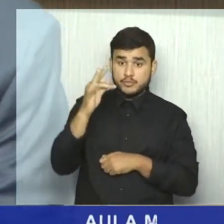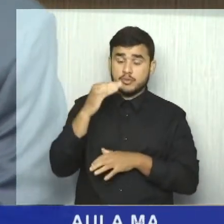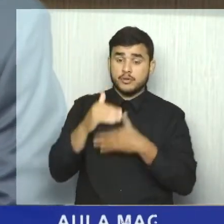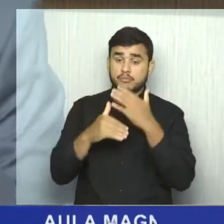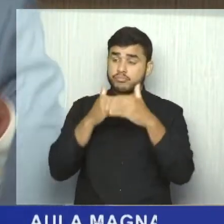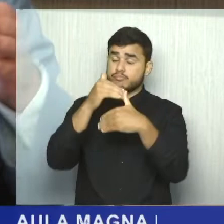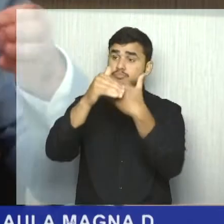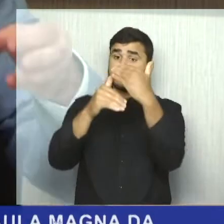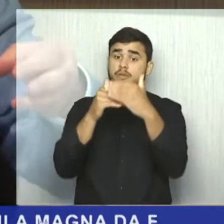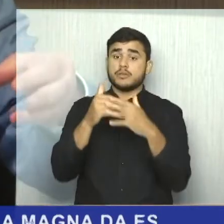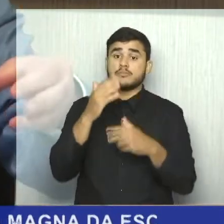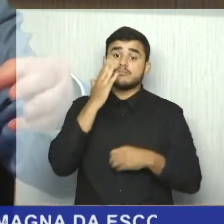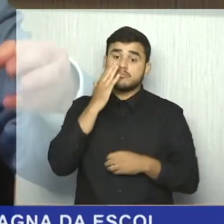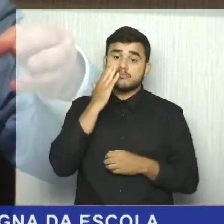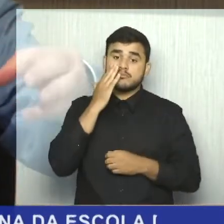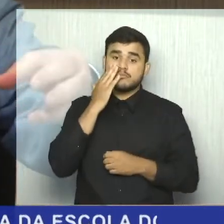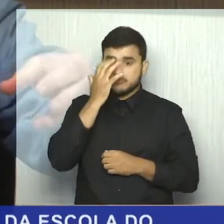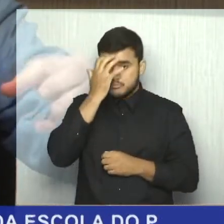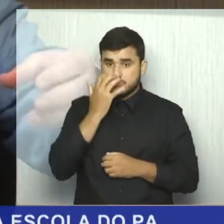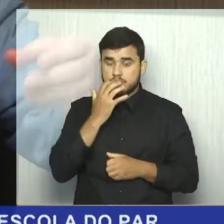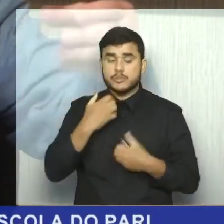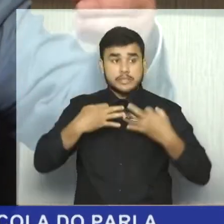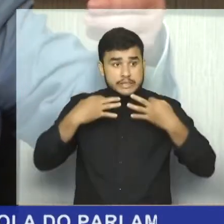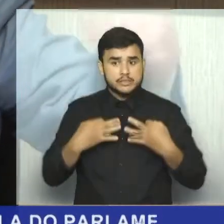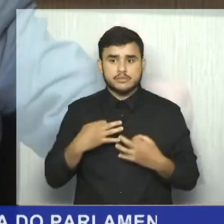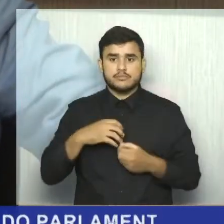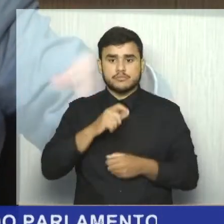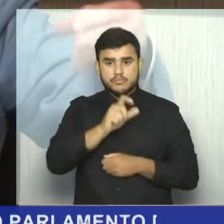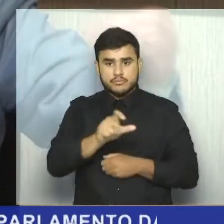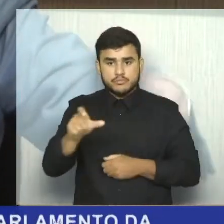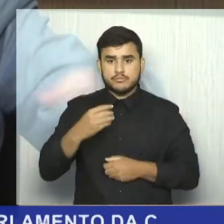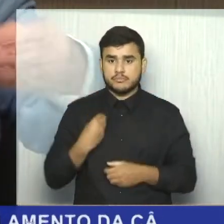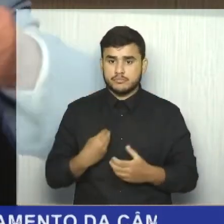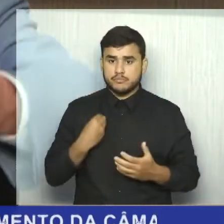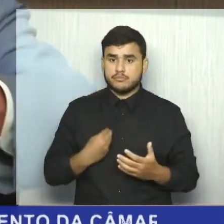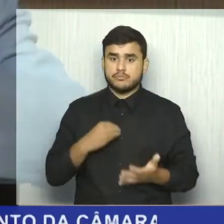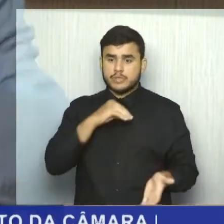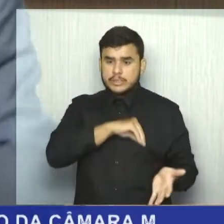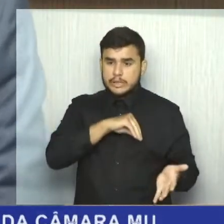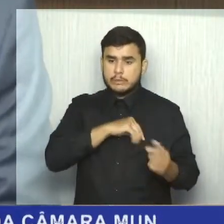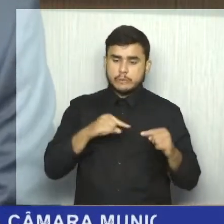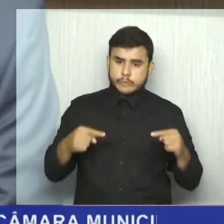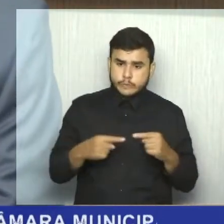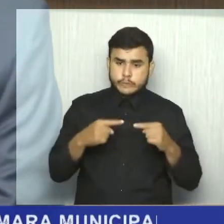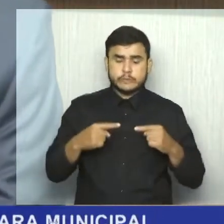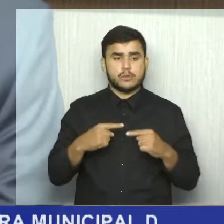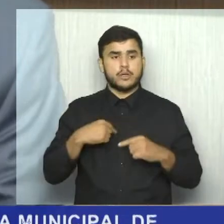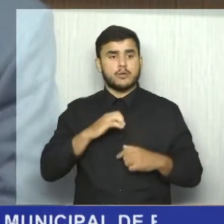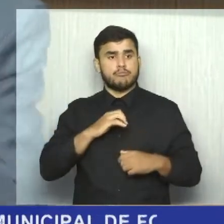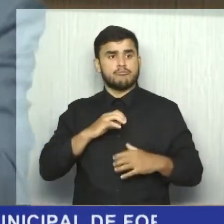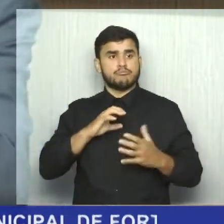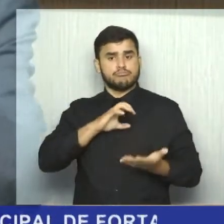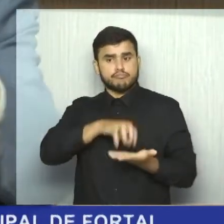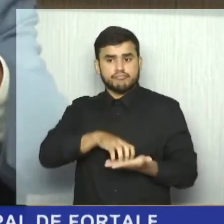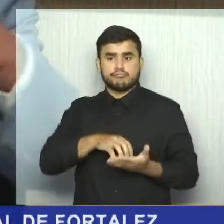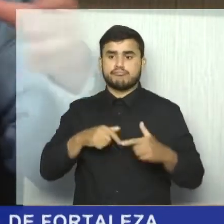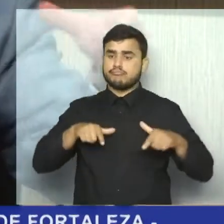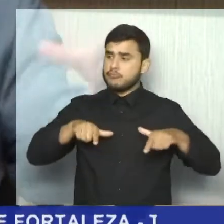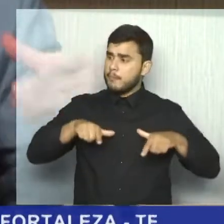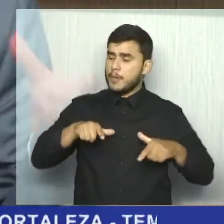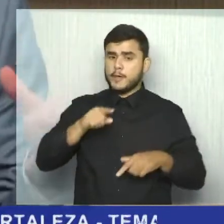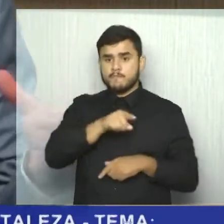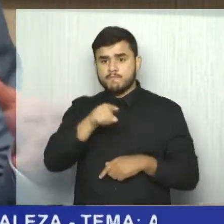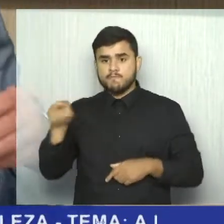construção, que há um lugar de dignidade, de decência, de salário, de oportunidade de acessar os